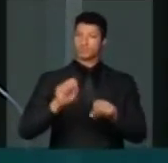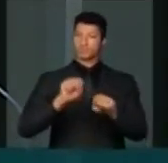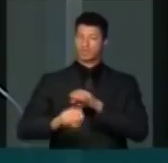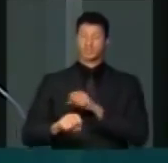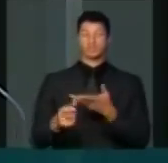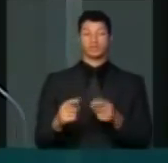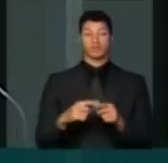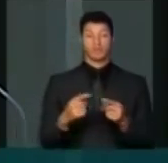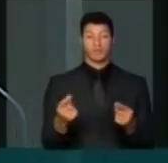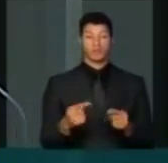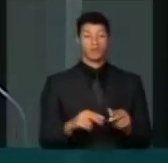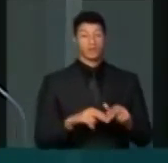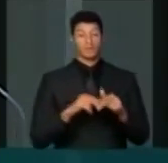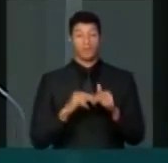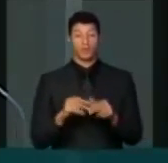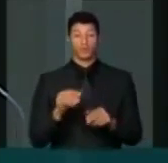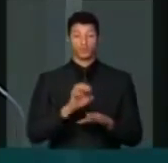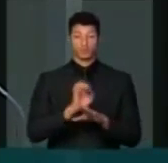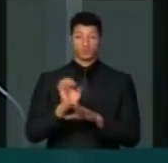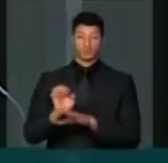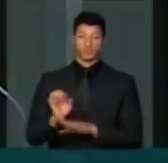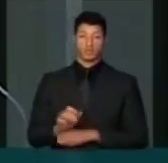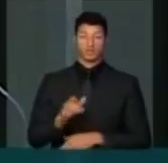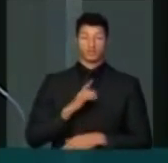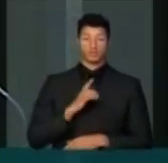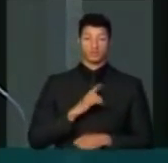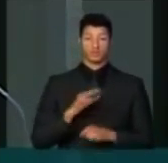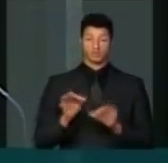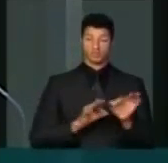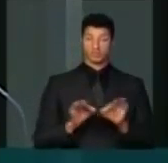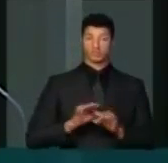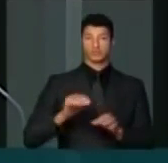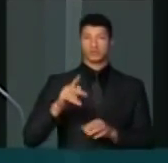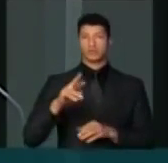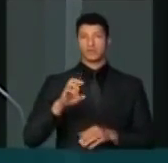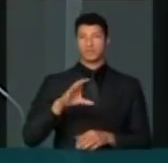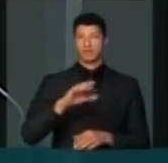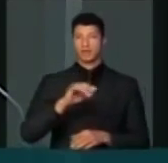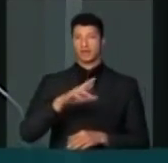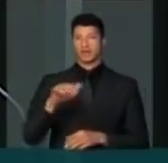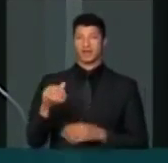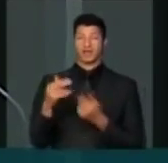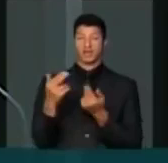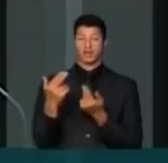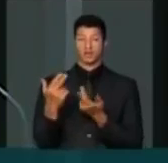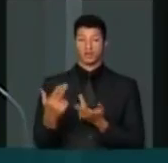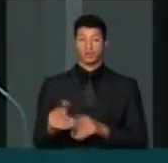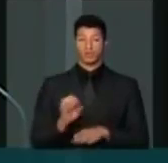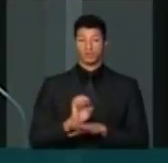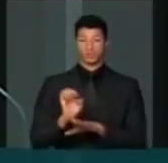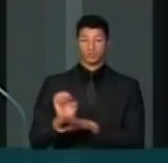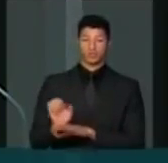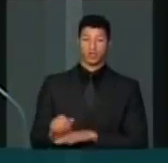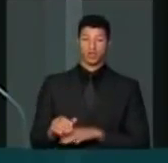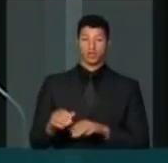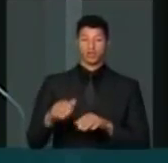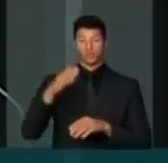assassinas, mas poucos estados têm estradas tão precárias quanto o estado do